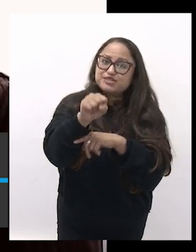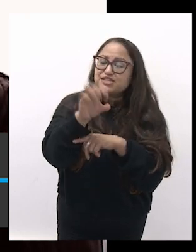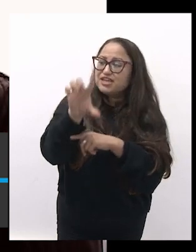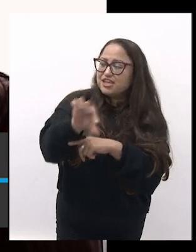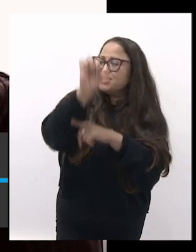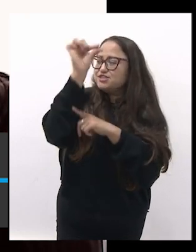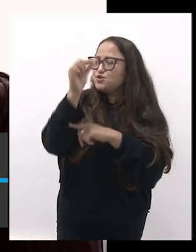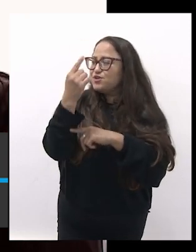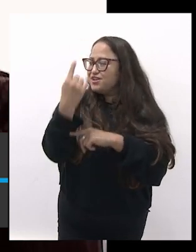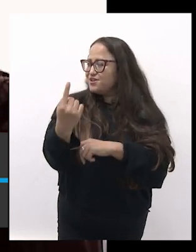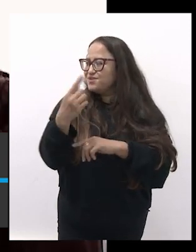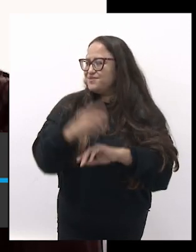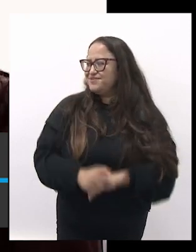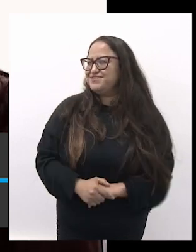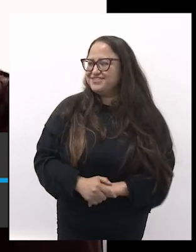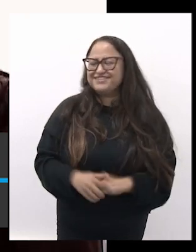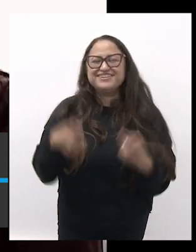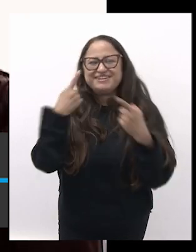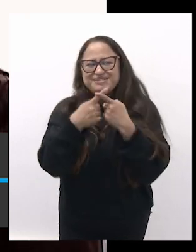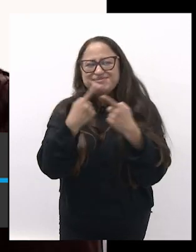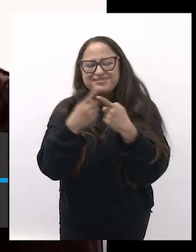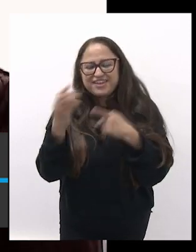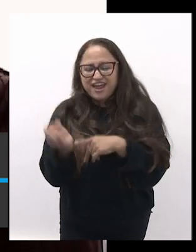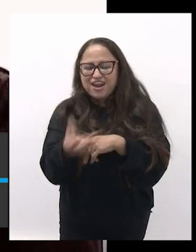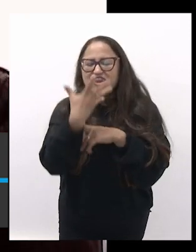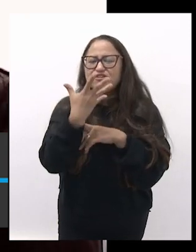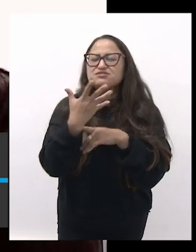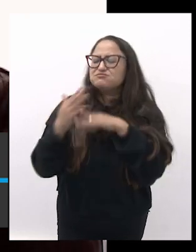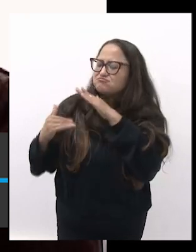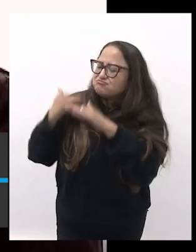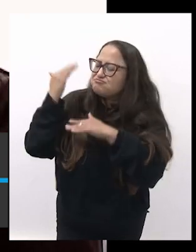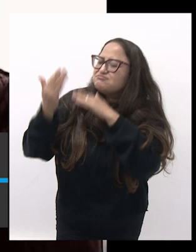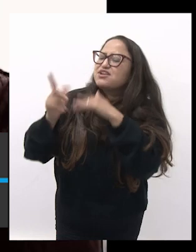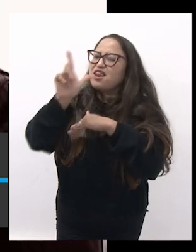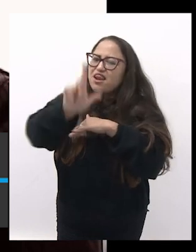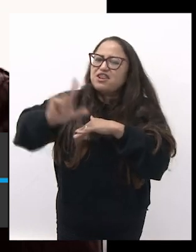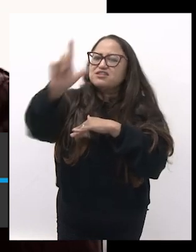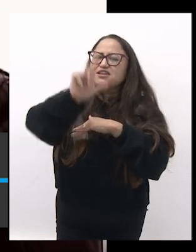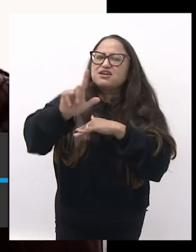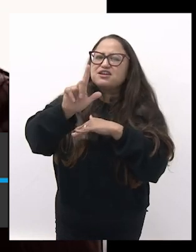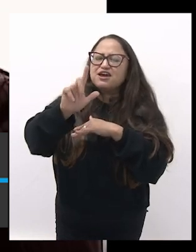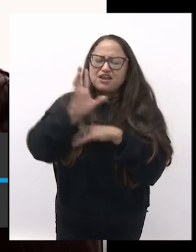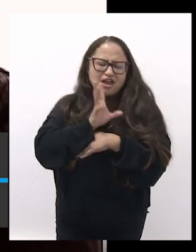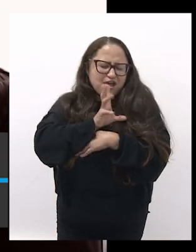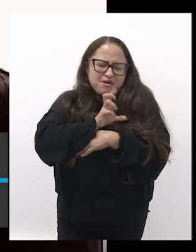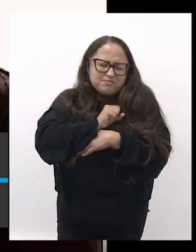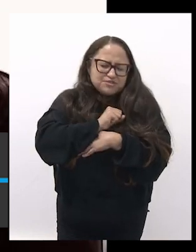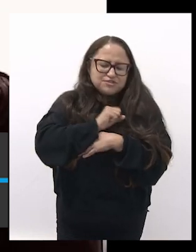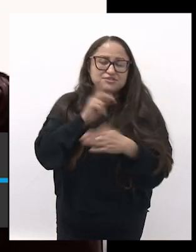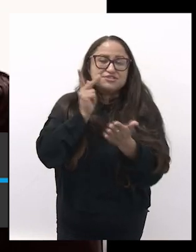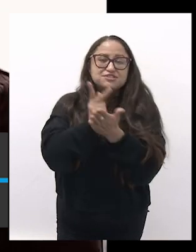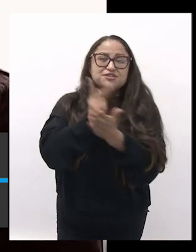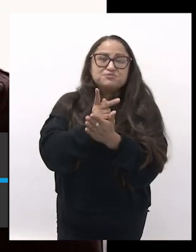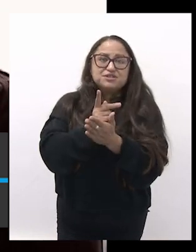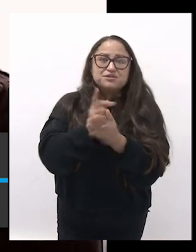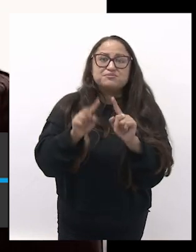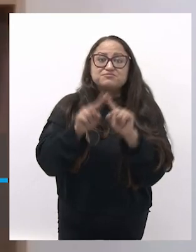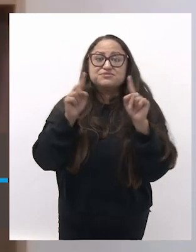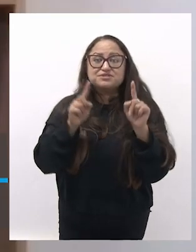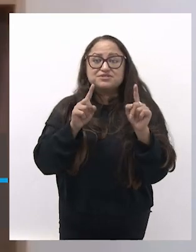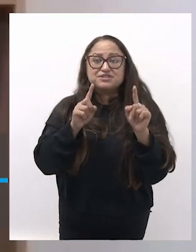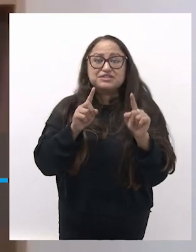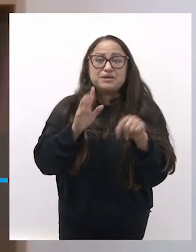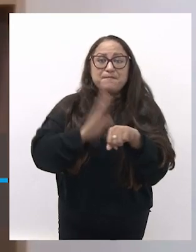Nossa produção literária é muito grande, a gente se apaixona. Quanto mais lê, mais apaixonada a gente fica. Verdade.